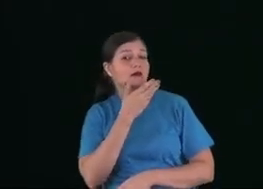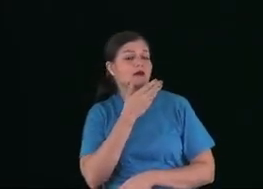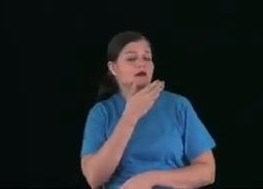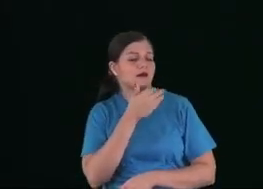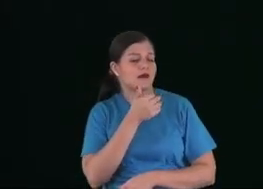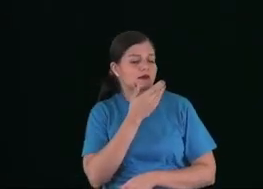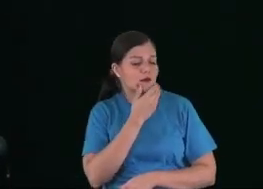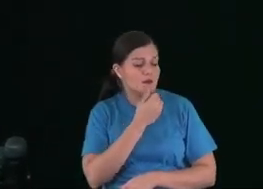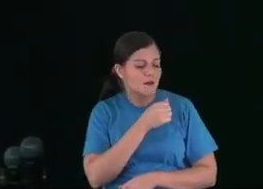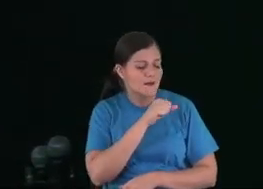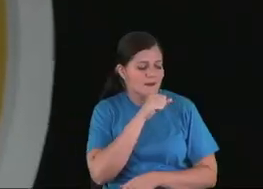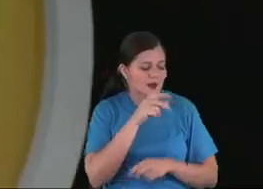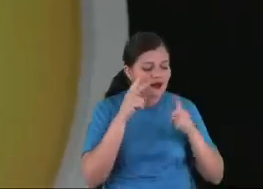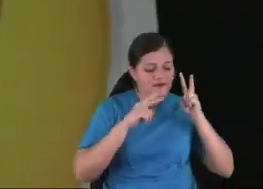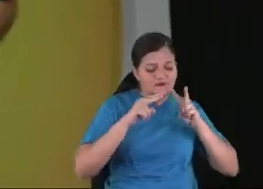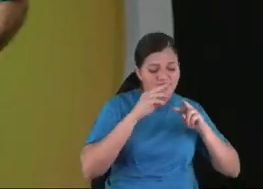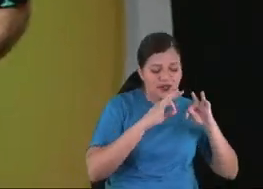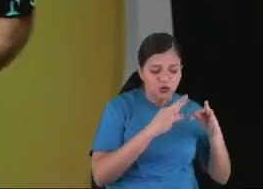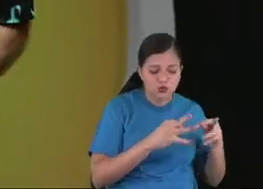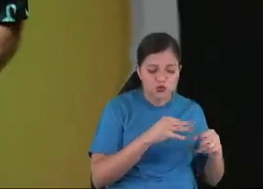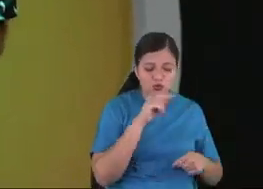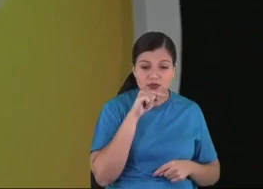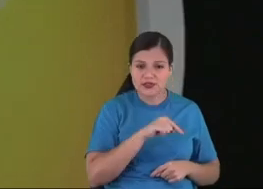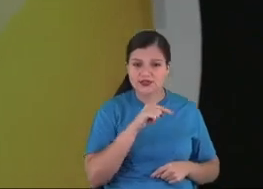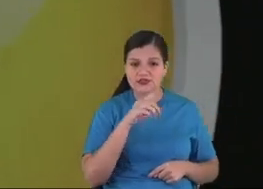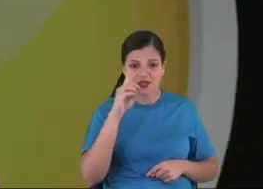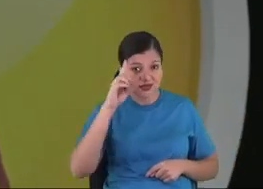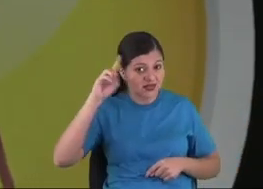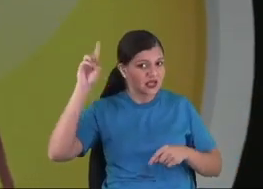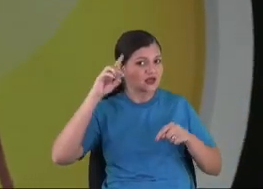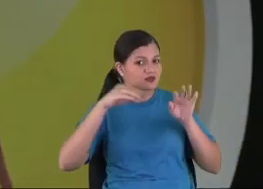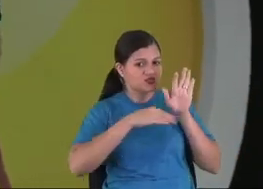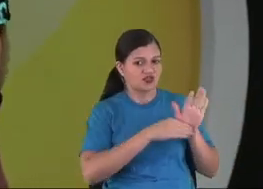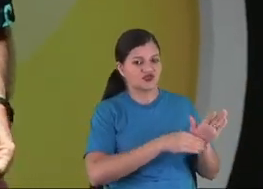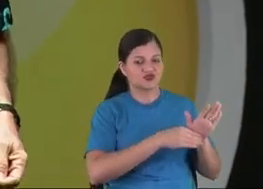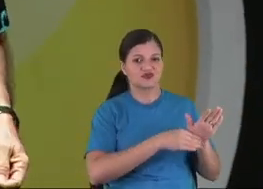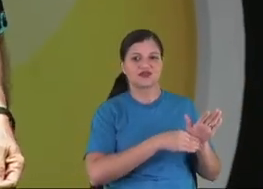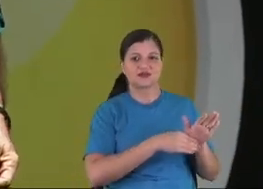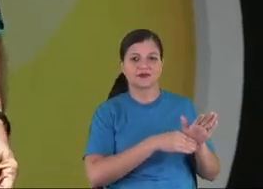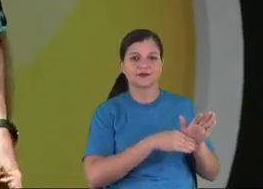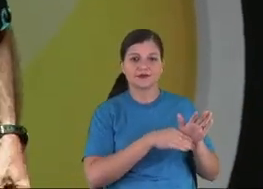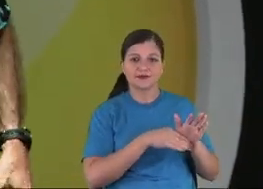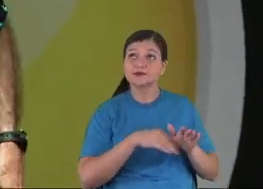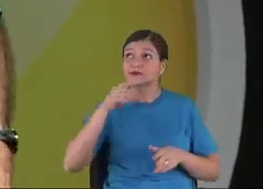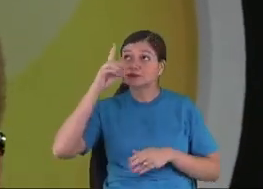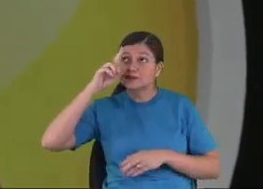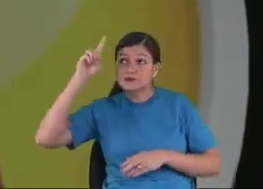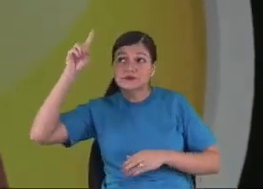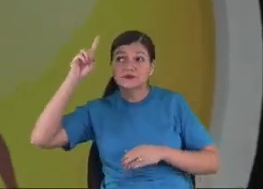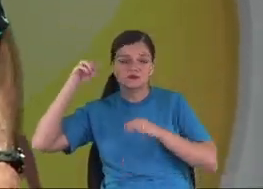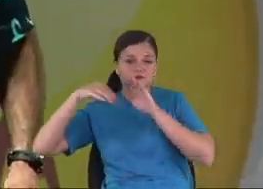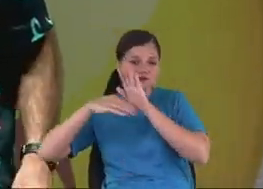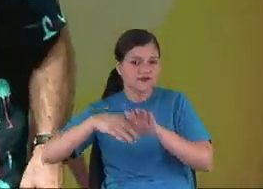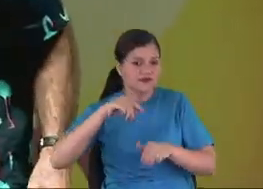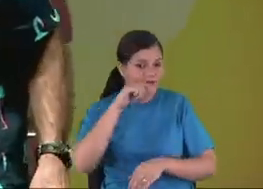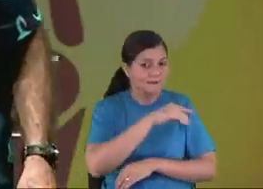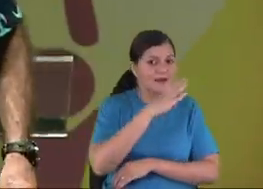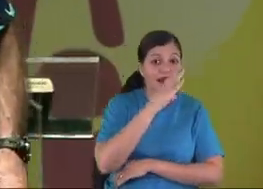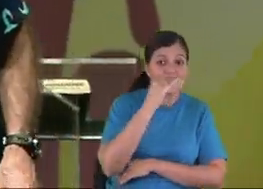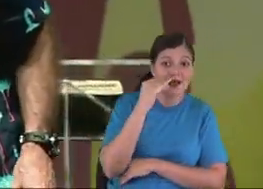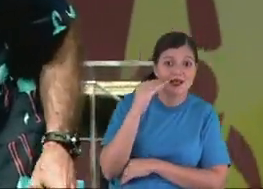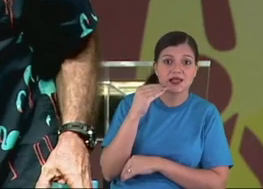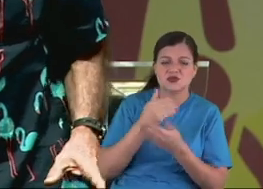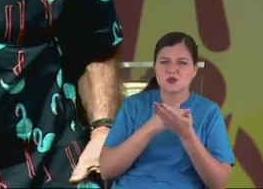ajuda a estar ali no momento que a criança vai aprontar. Deus te coloca ali para aquela criança começar a pensar que você é